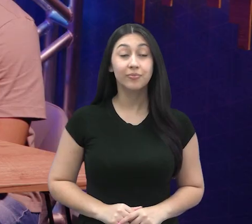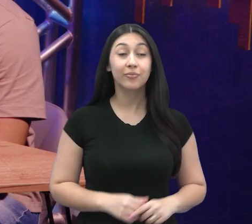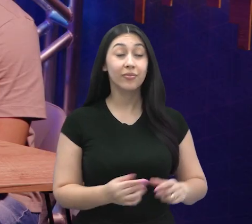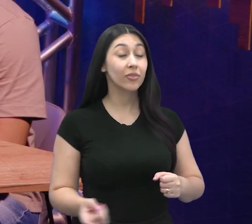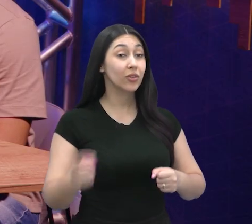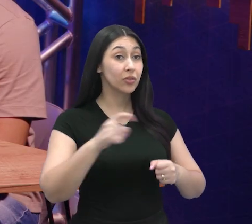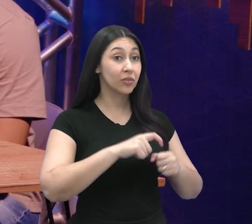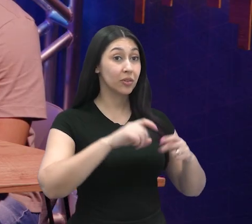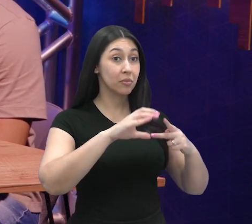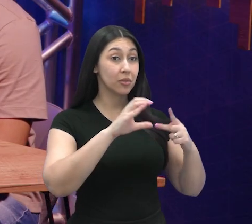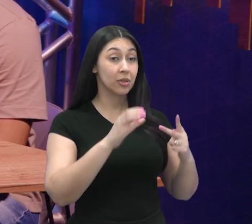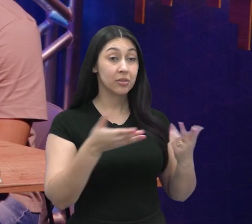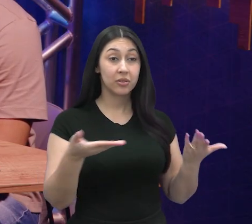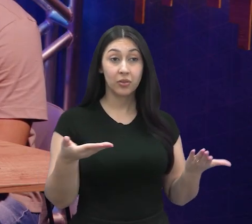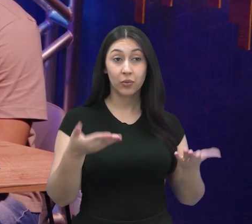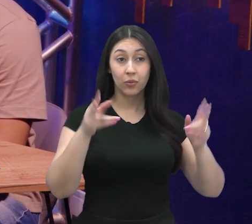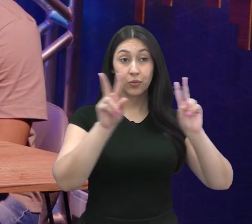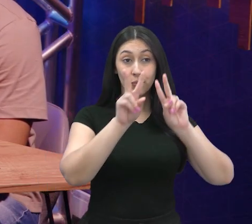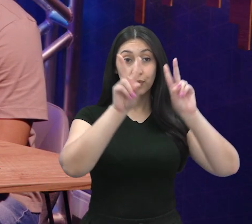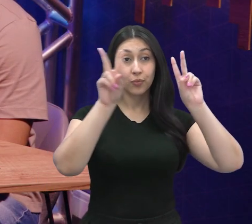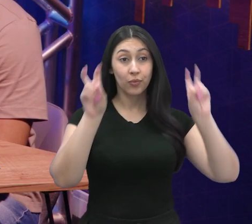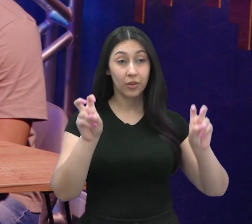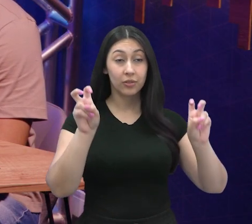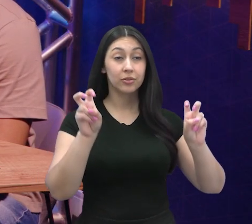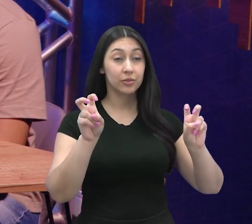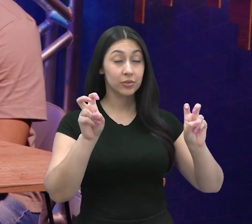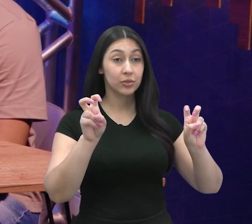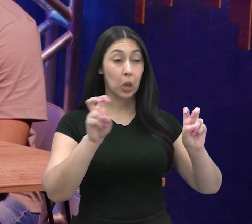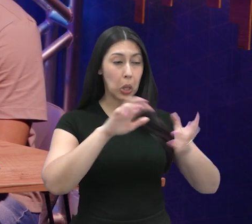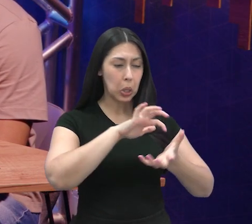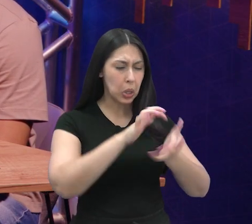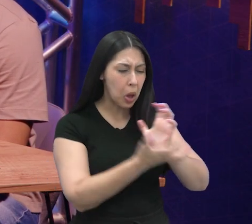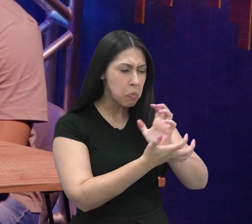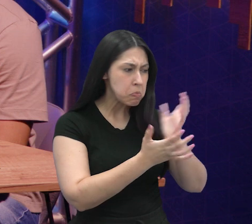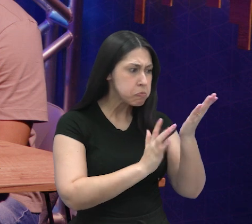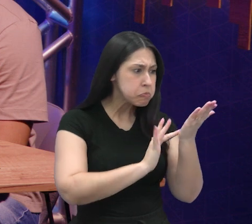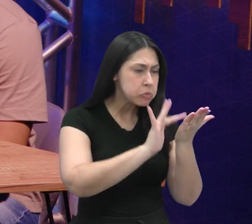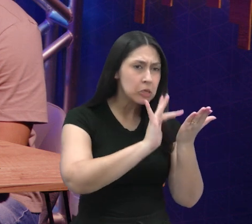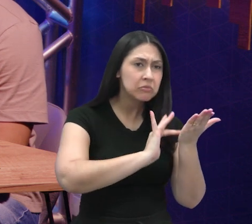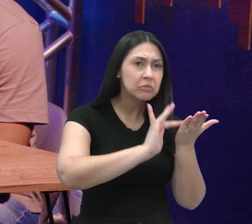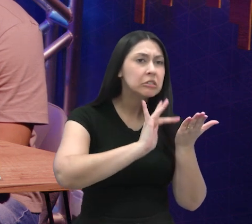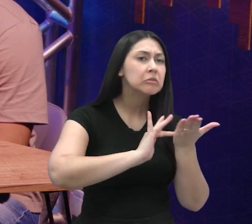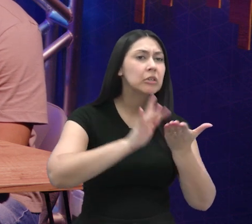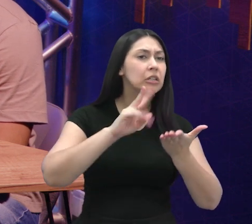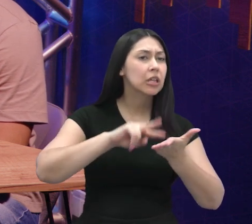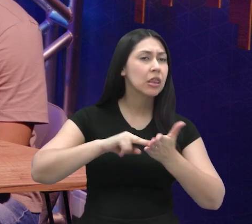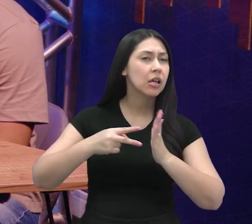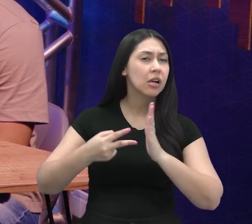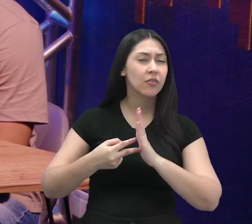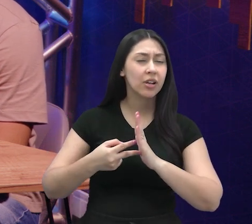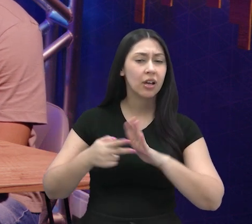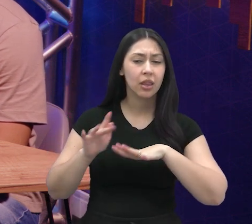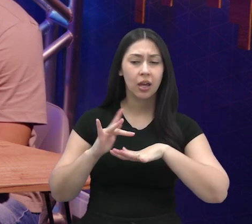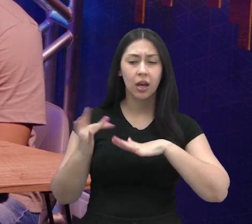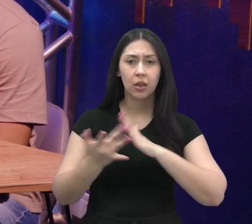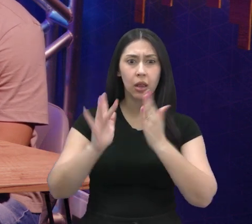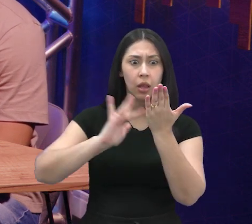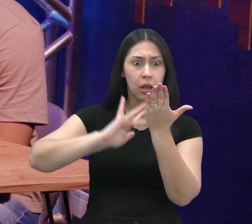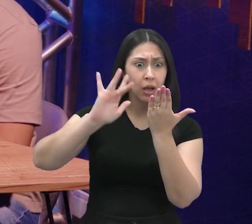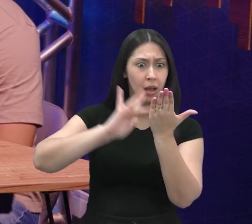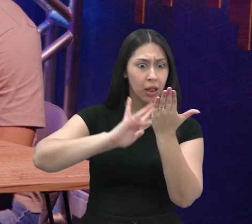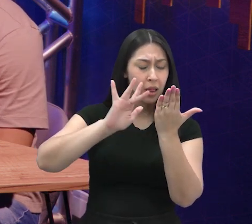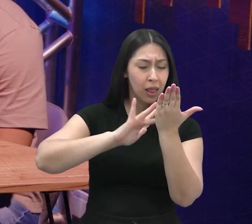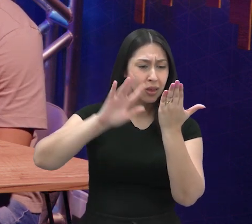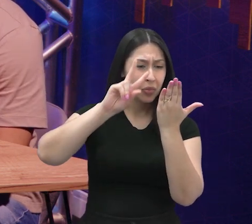De volta com Pode Ser, hoje a gente está falando então sobre o doom scrolling, né, que seria essa rolagem de desgraças, né,